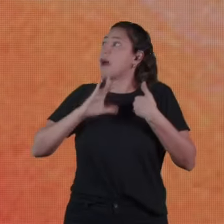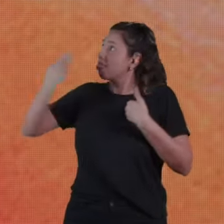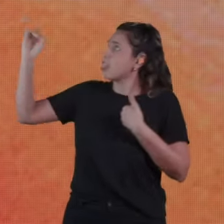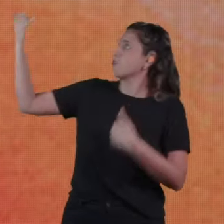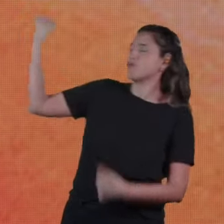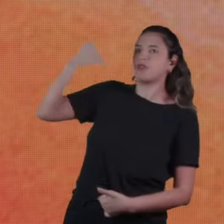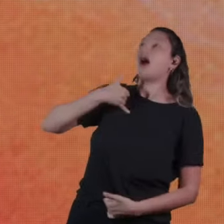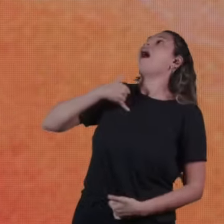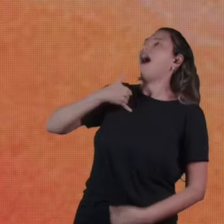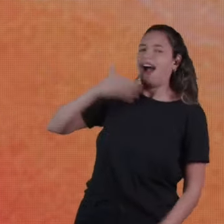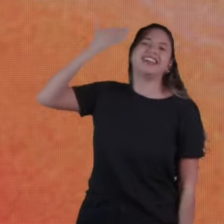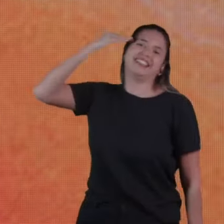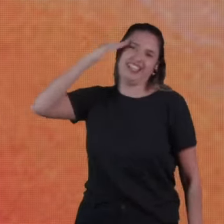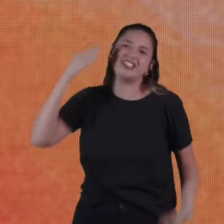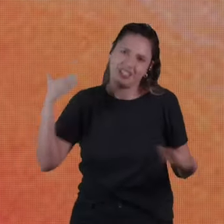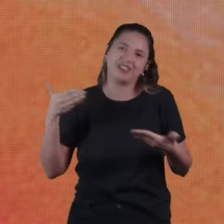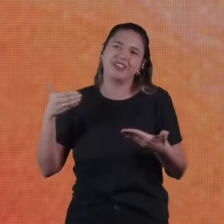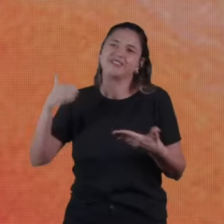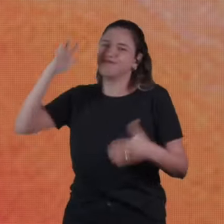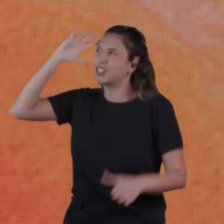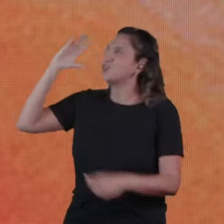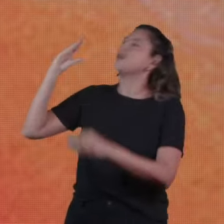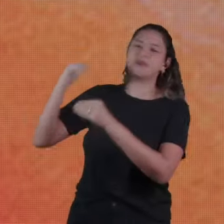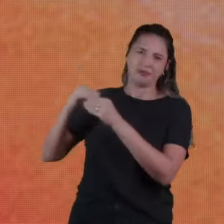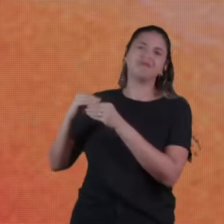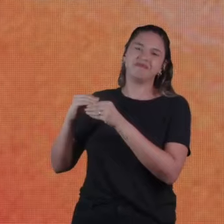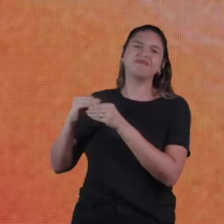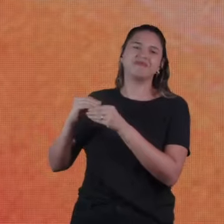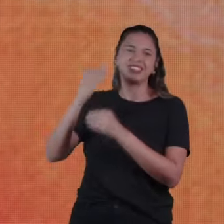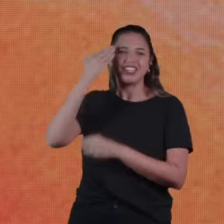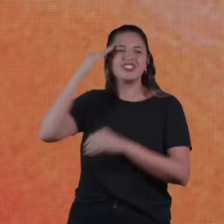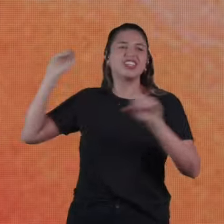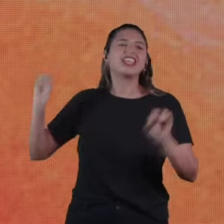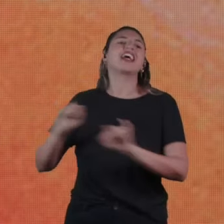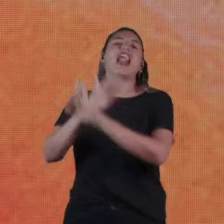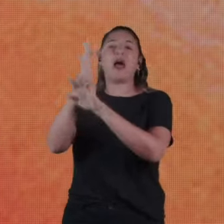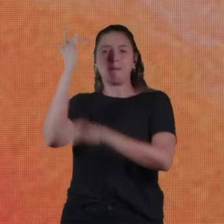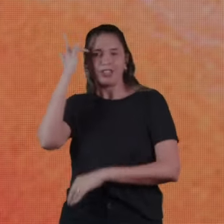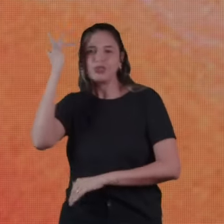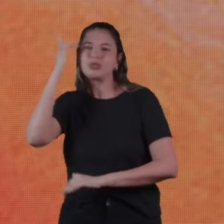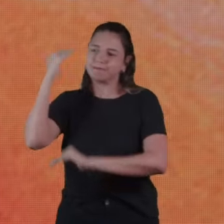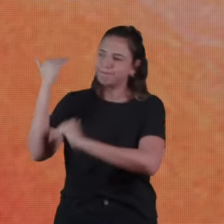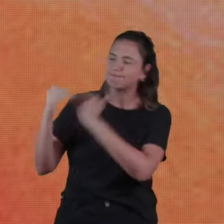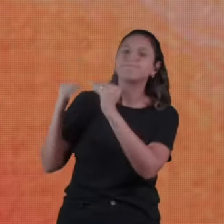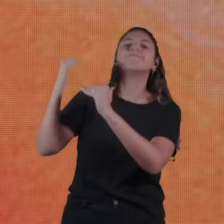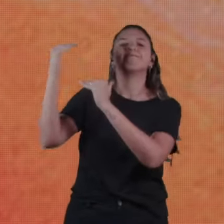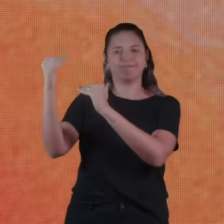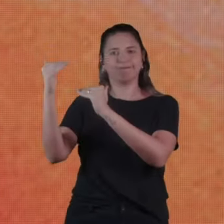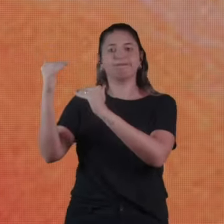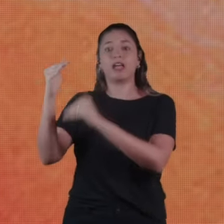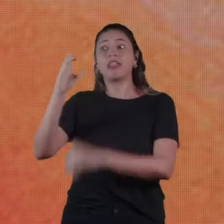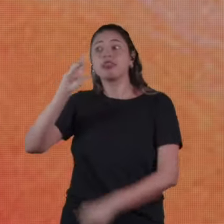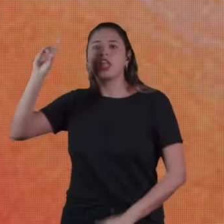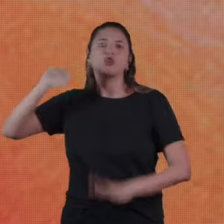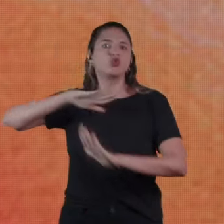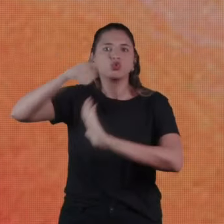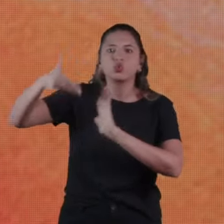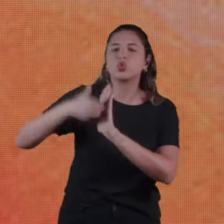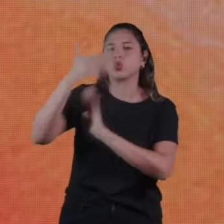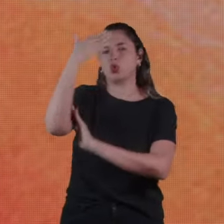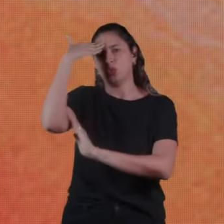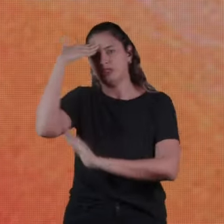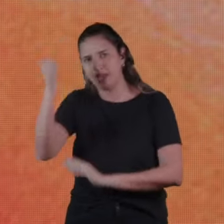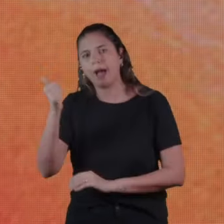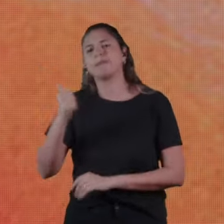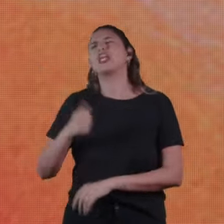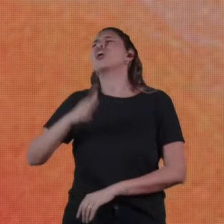que seja bênção para a tua vida. Amém? Deus, o teu Deus, é um Deus onisciente.